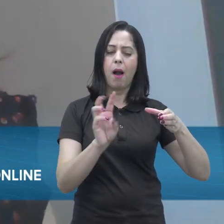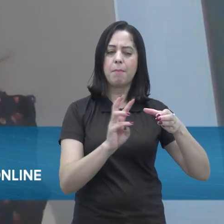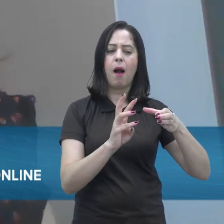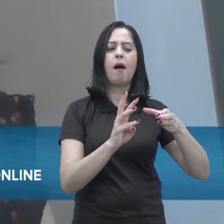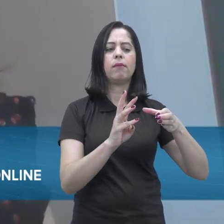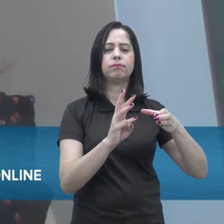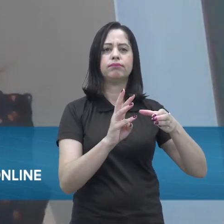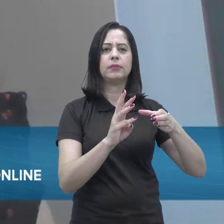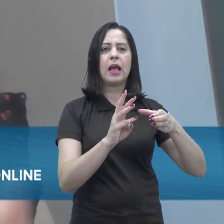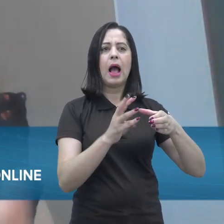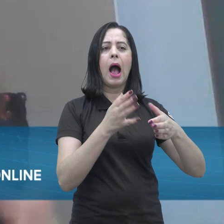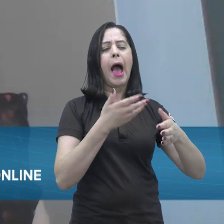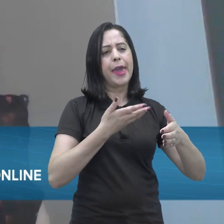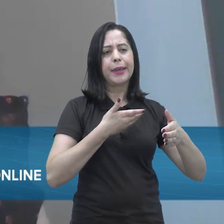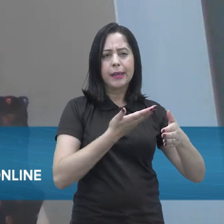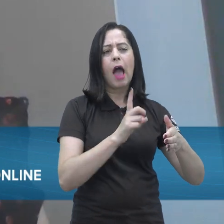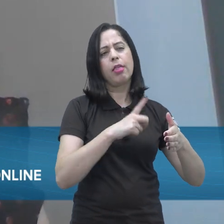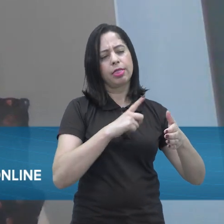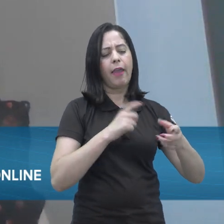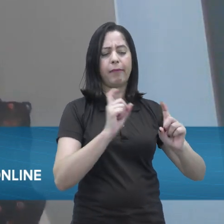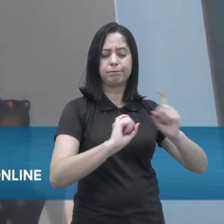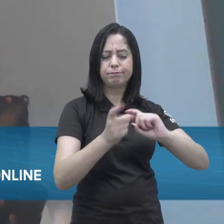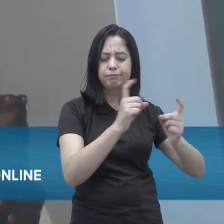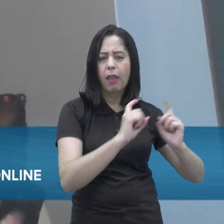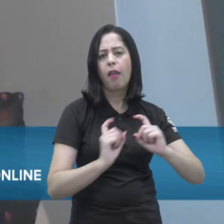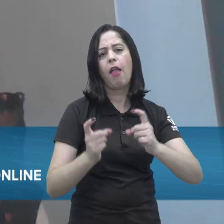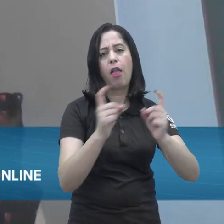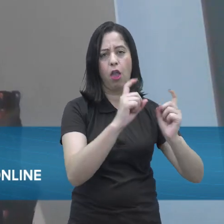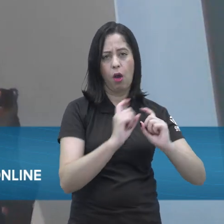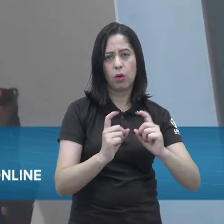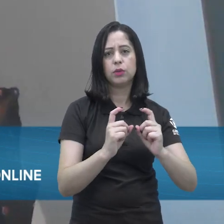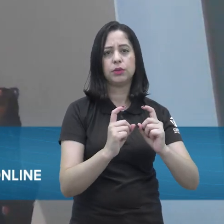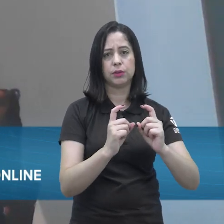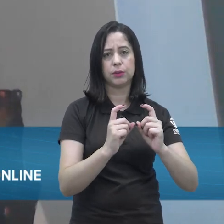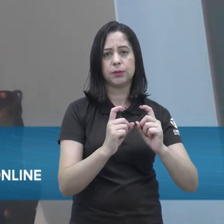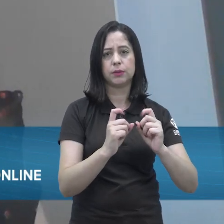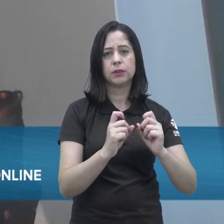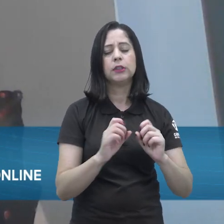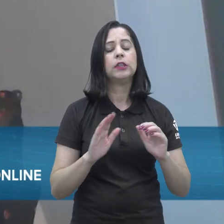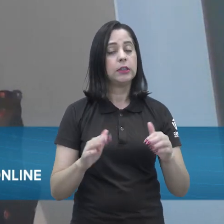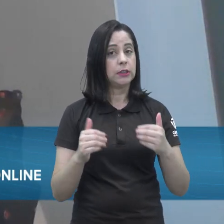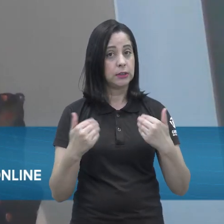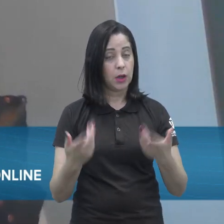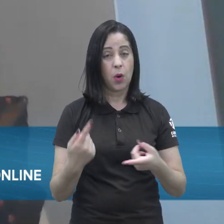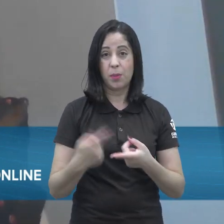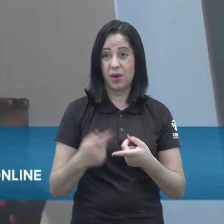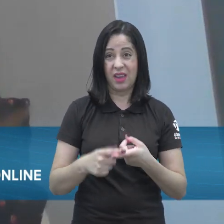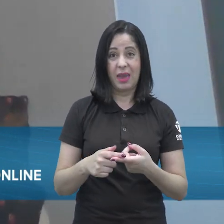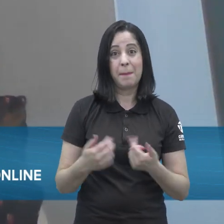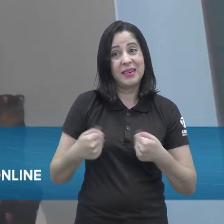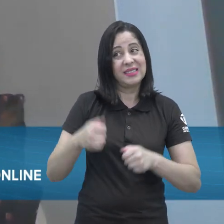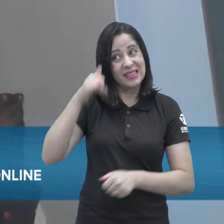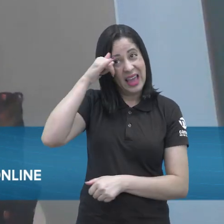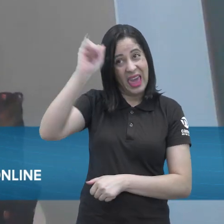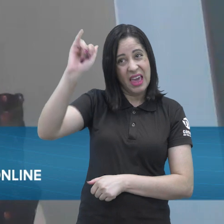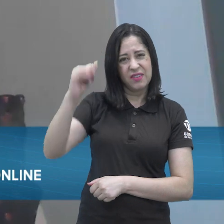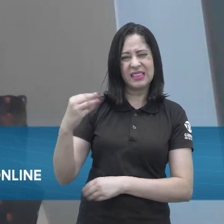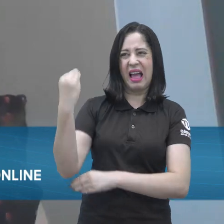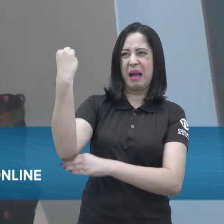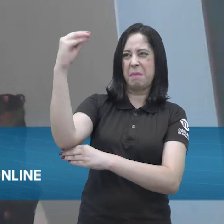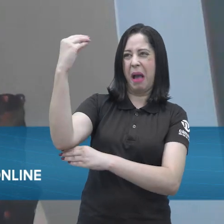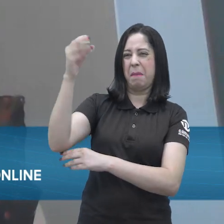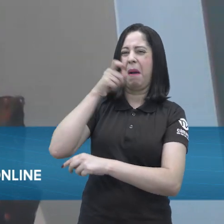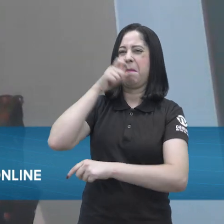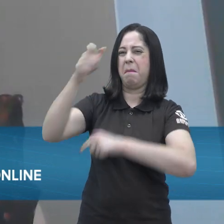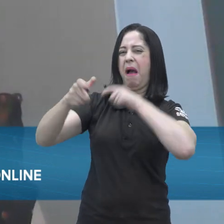numa situação para melhorar esse processo e a tratativa de plano de ação, tá? Para que aquilo não ocorra mais e para